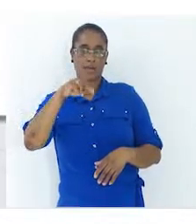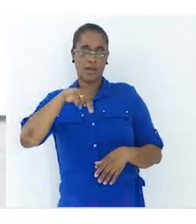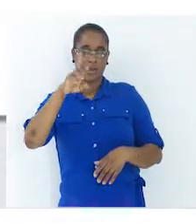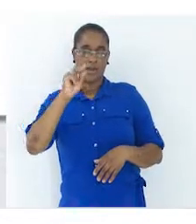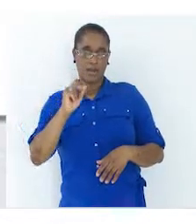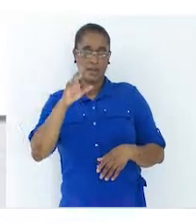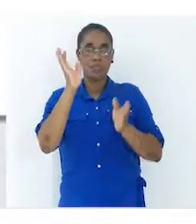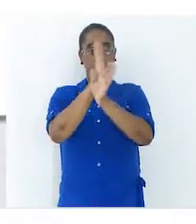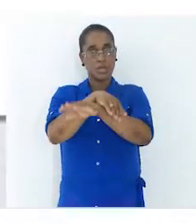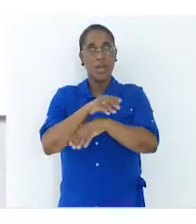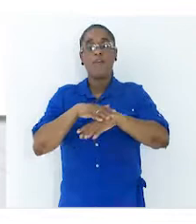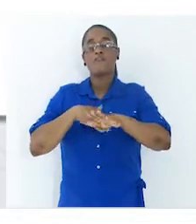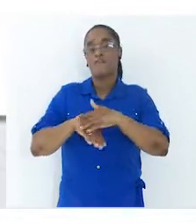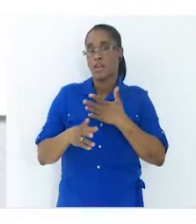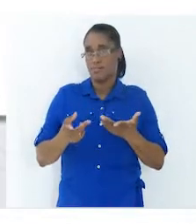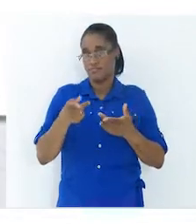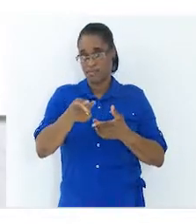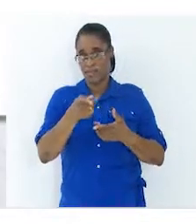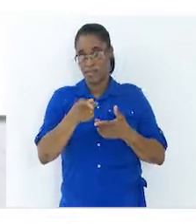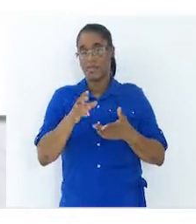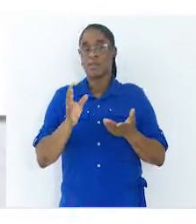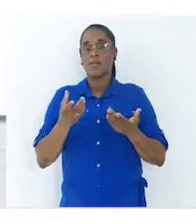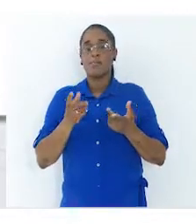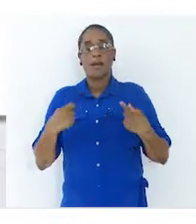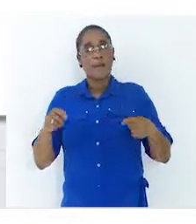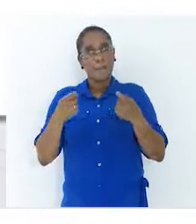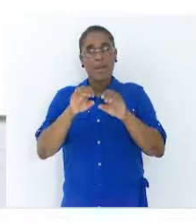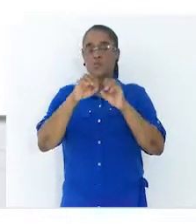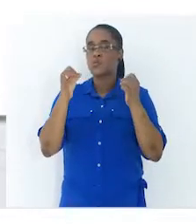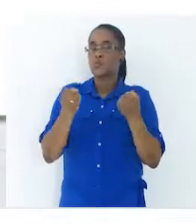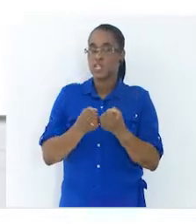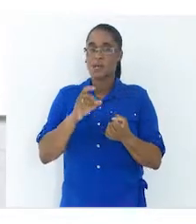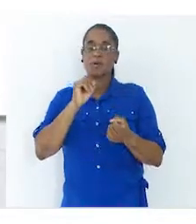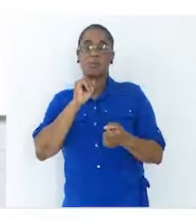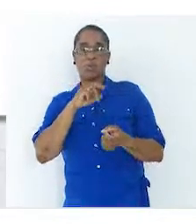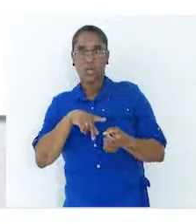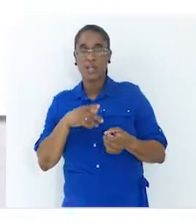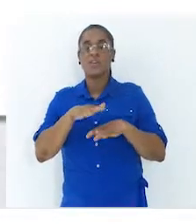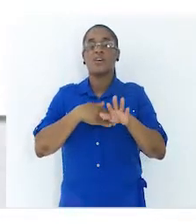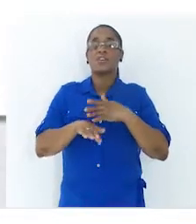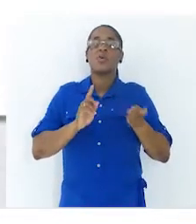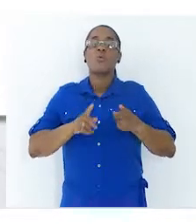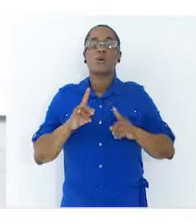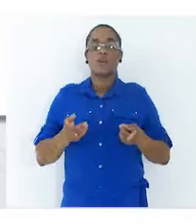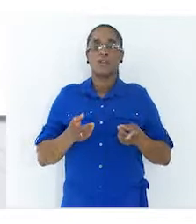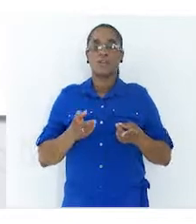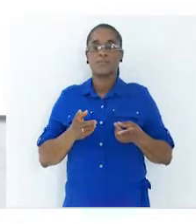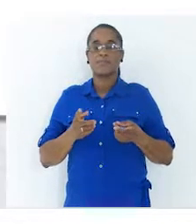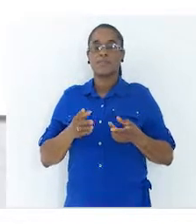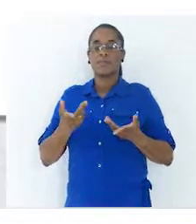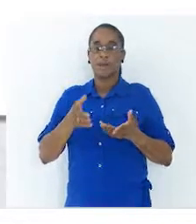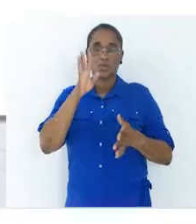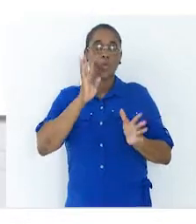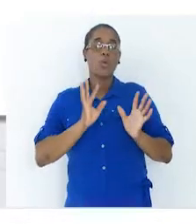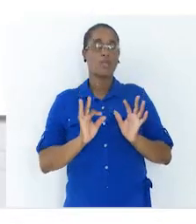neste caso, uma campanha social, não é? Para poder fazer-se o quê? Virada para os